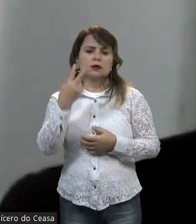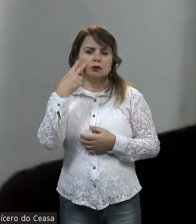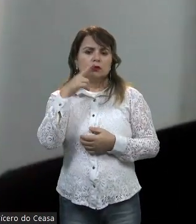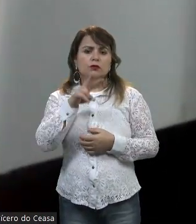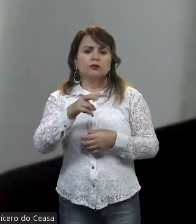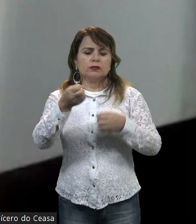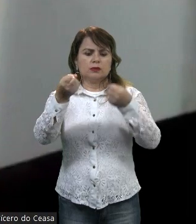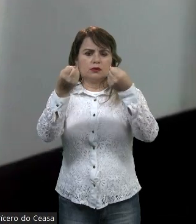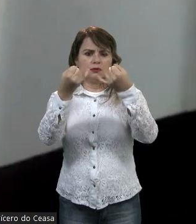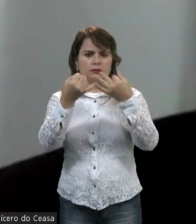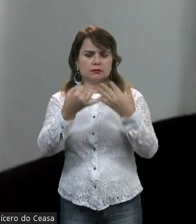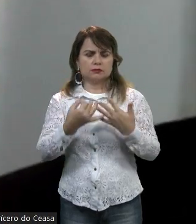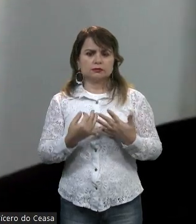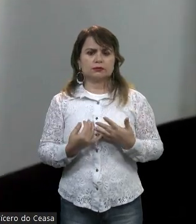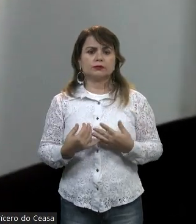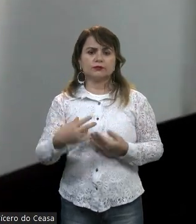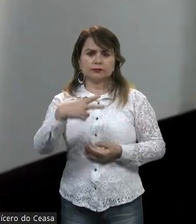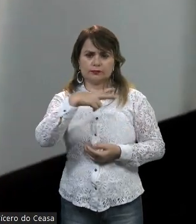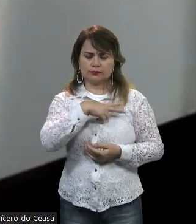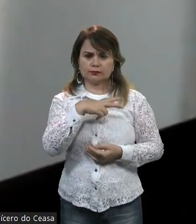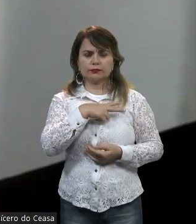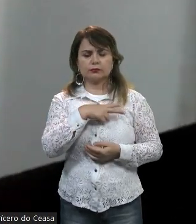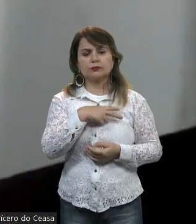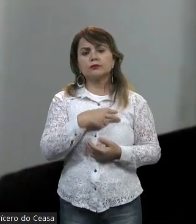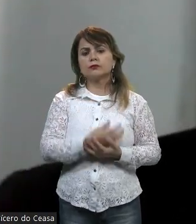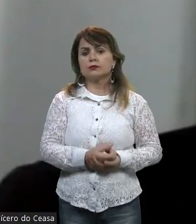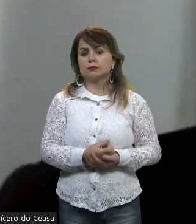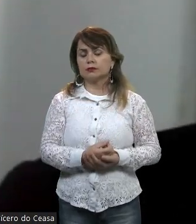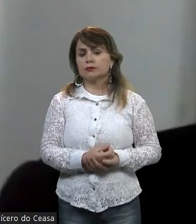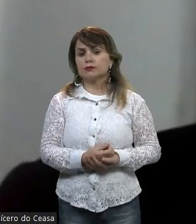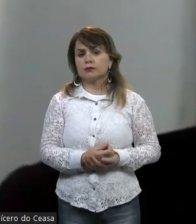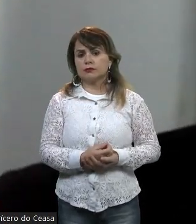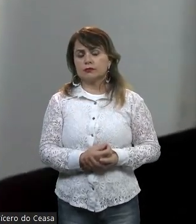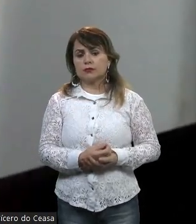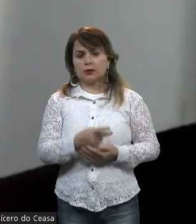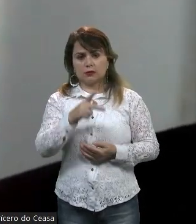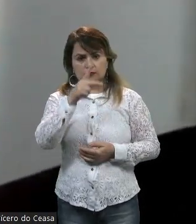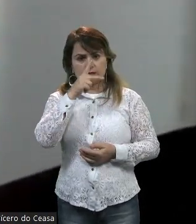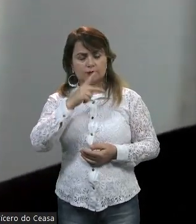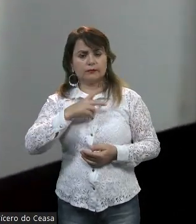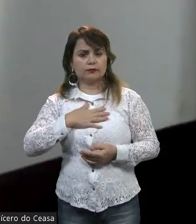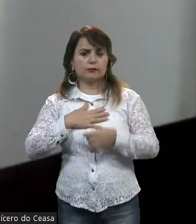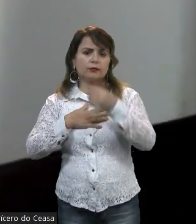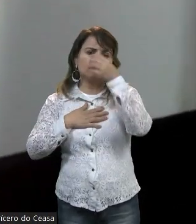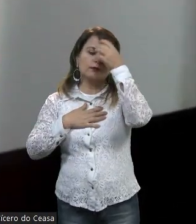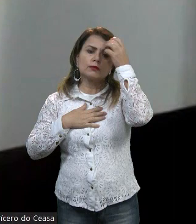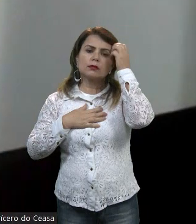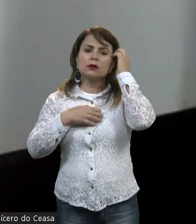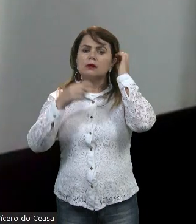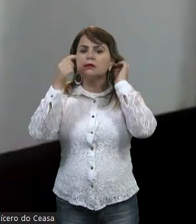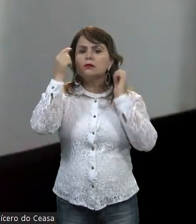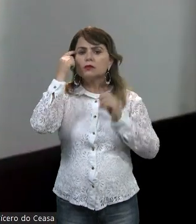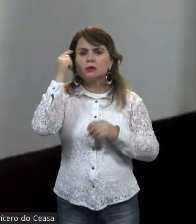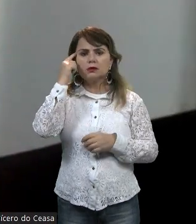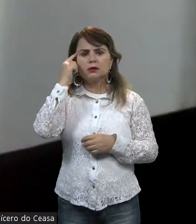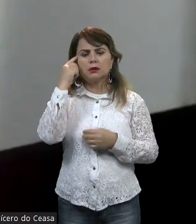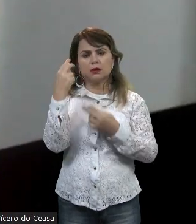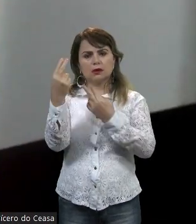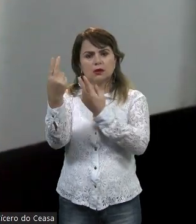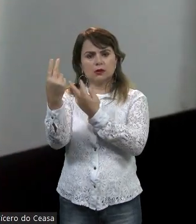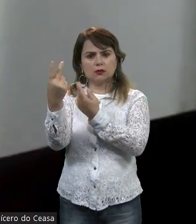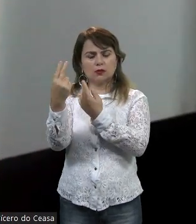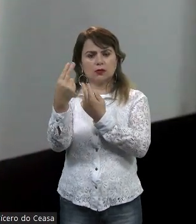especiais, nesse tempo que me cabe, senhor presidente, é seguir um pouco o raciocínio e a linha do